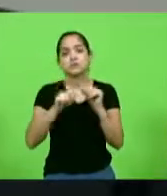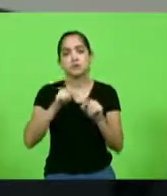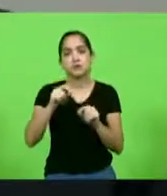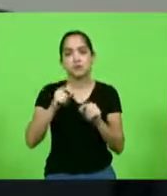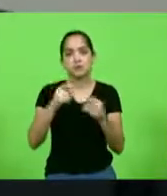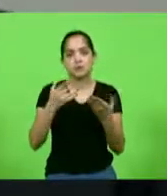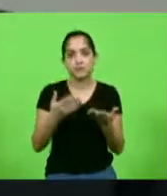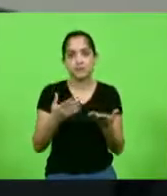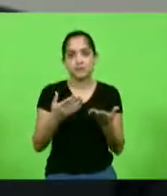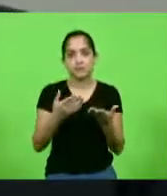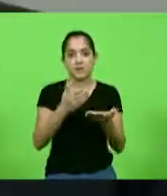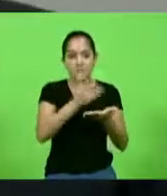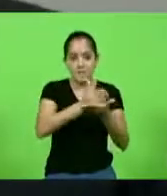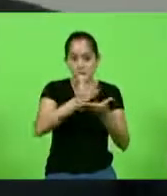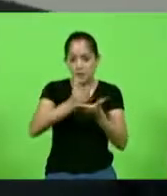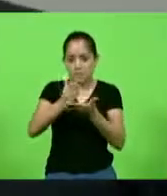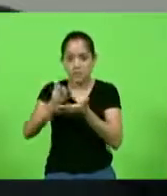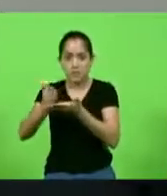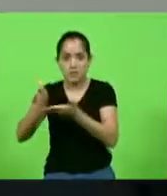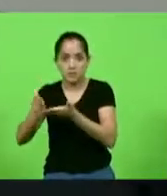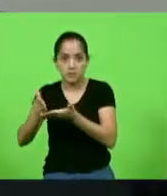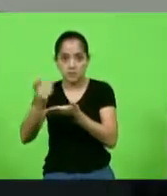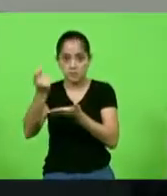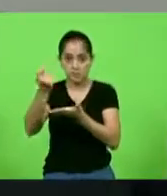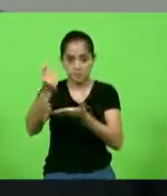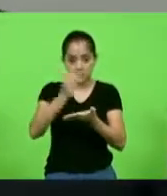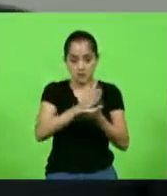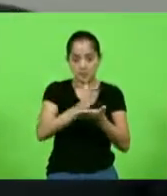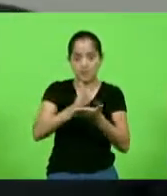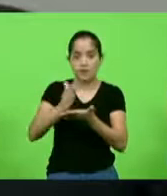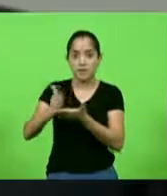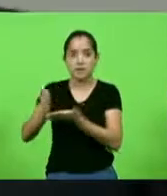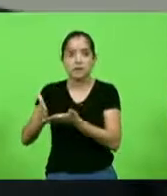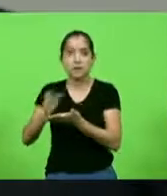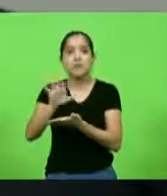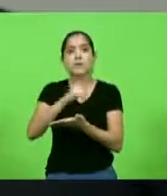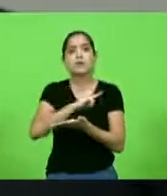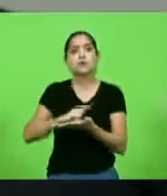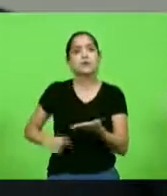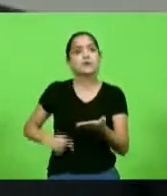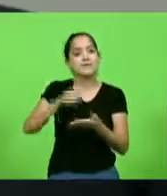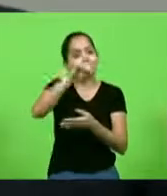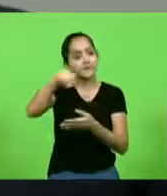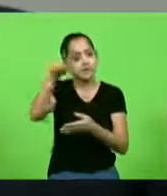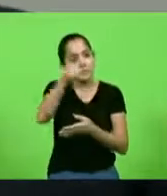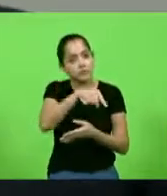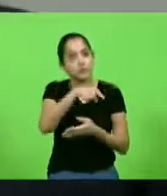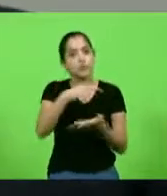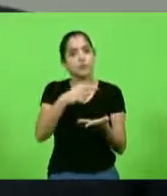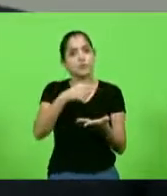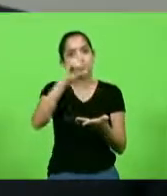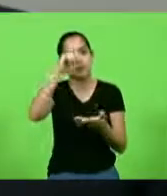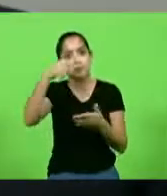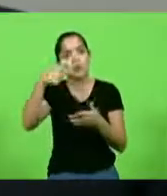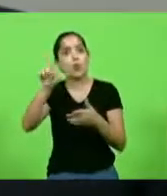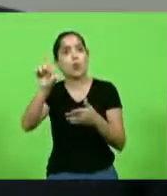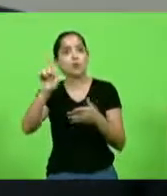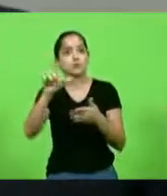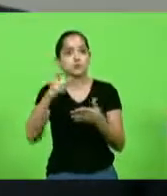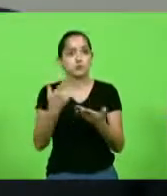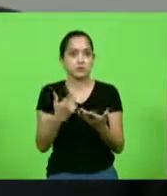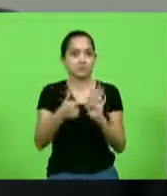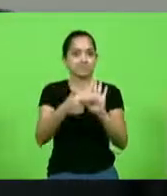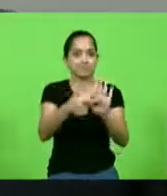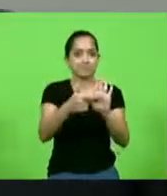um parcelamento feito por várias mãos, o governador vetou o parcelamento, mandou um outro parcelamento